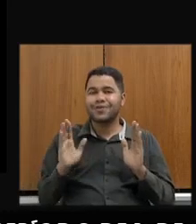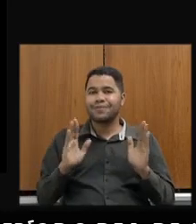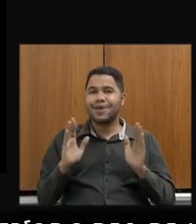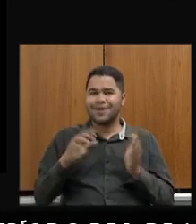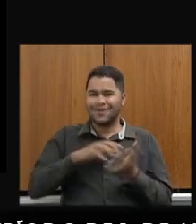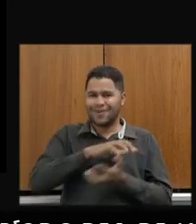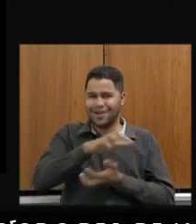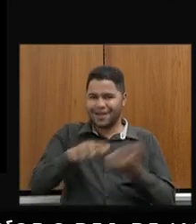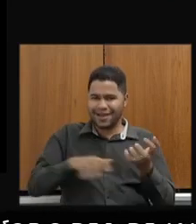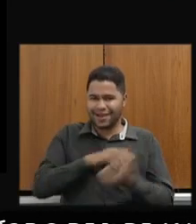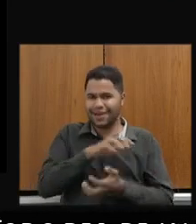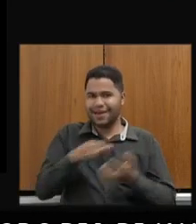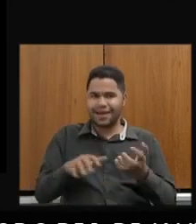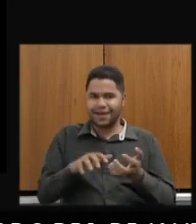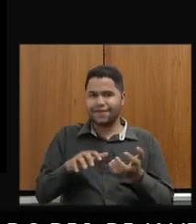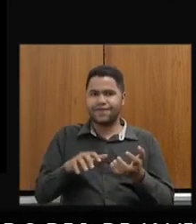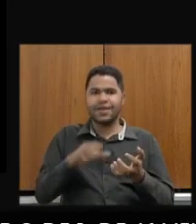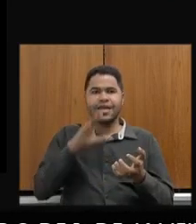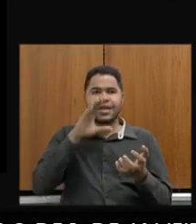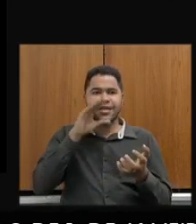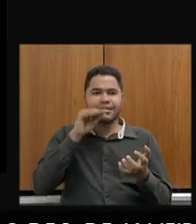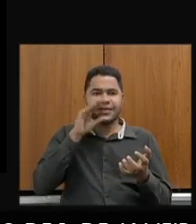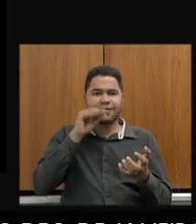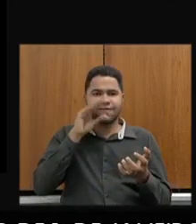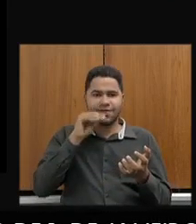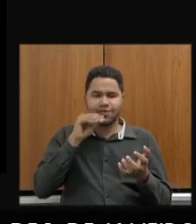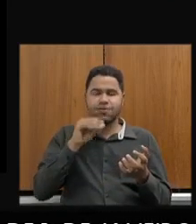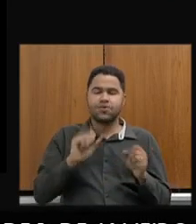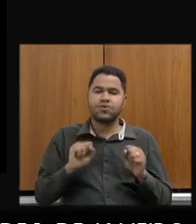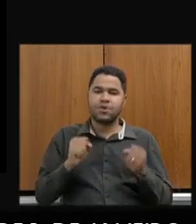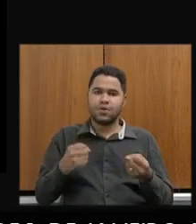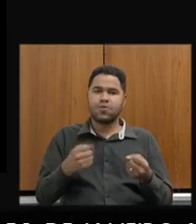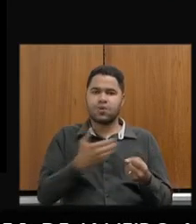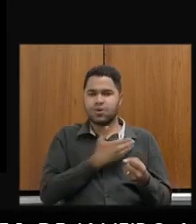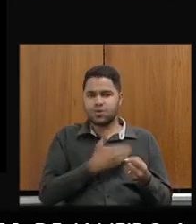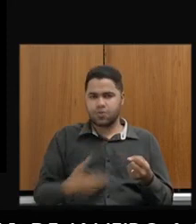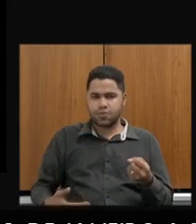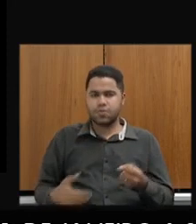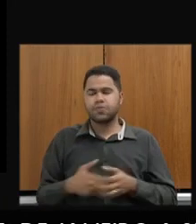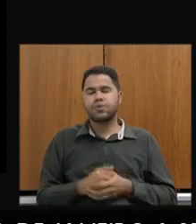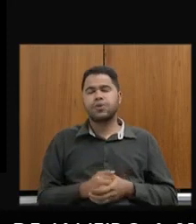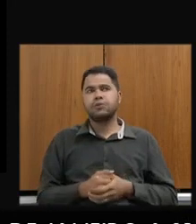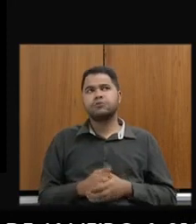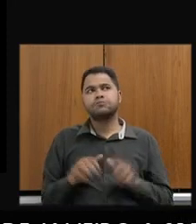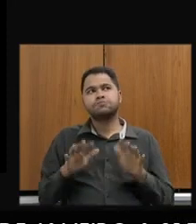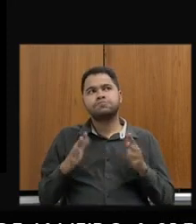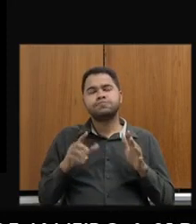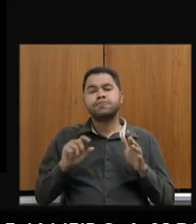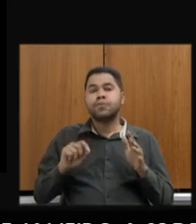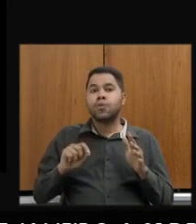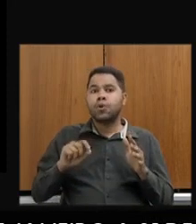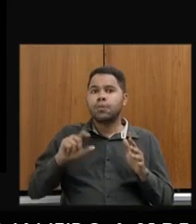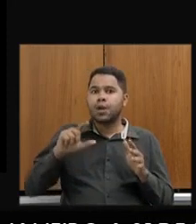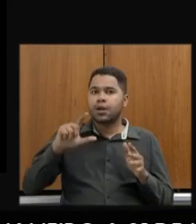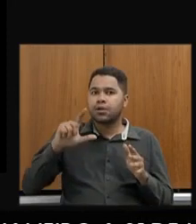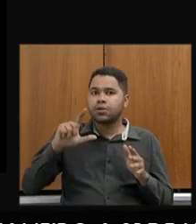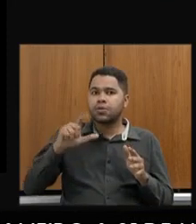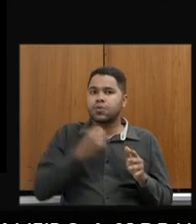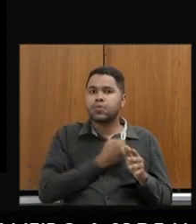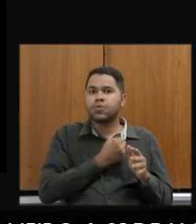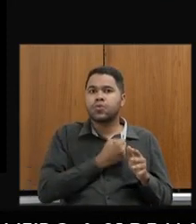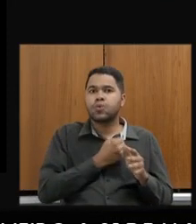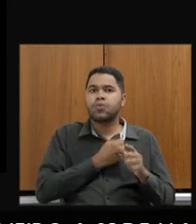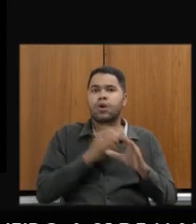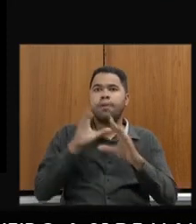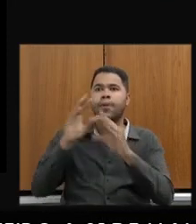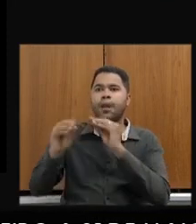período de greve né pra ti caso aqui por servidores da Segurança Pública nós tivemos uma média um aumento assustador do número